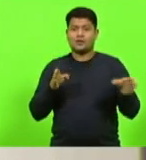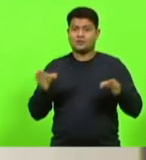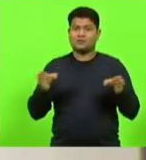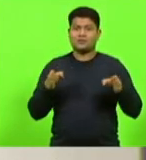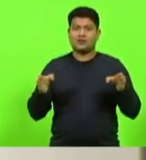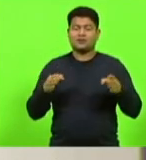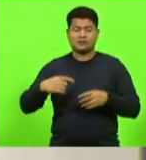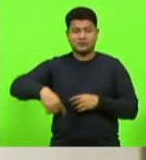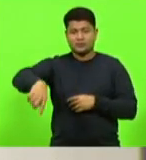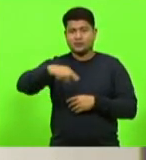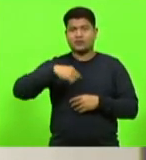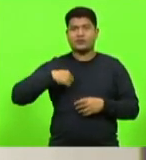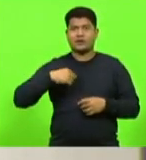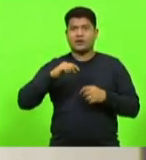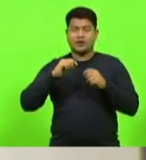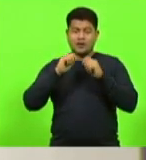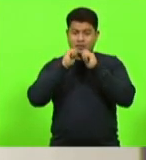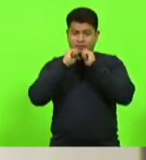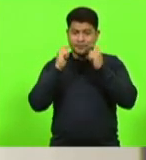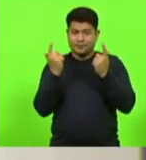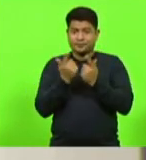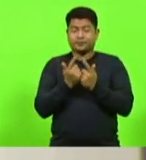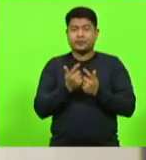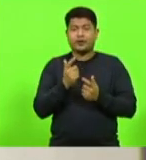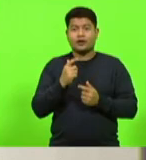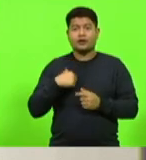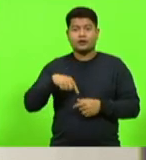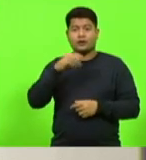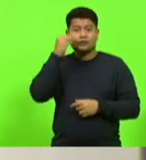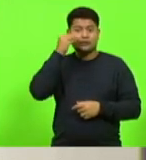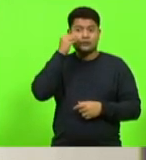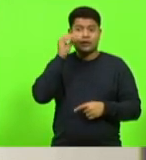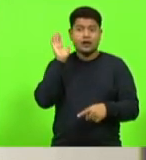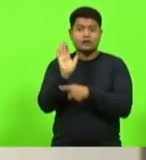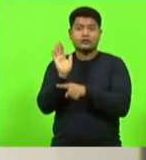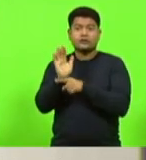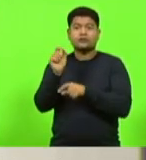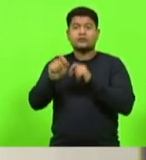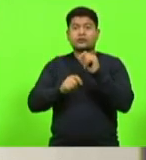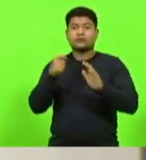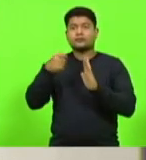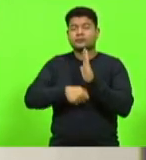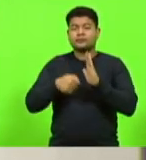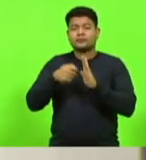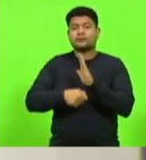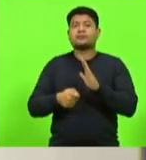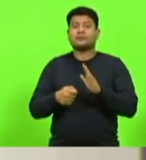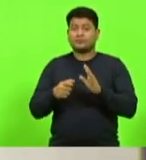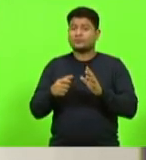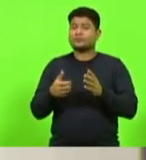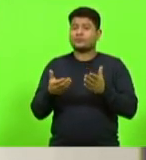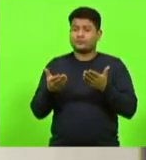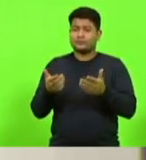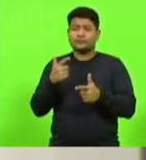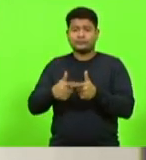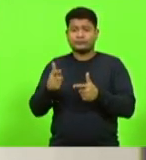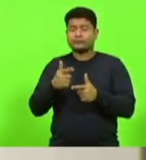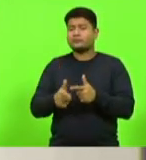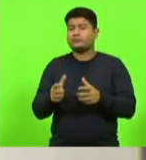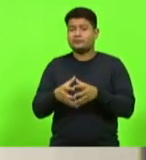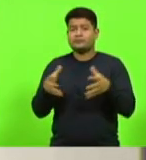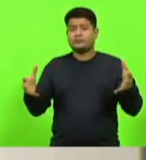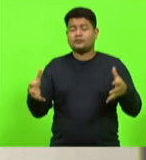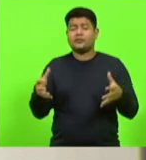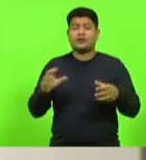Assembleia foi usado para tentar ajudar a combater essa grande doença, esse grande problema que passa o